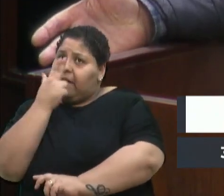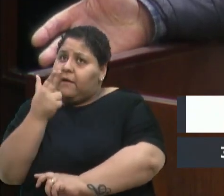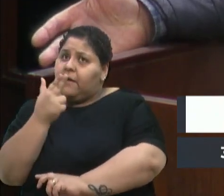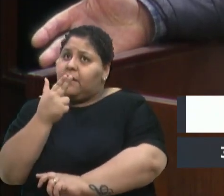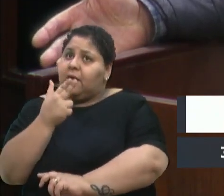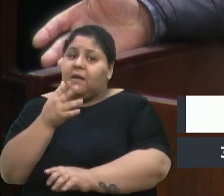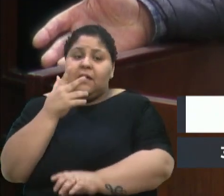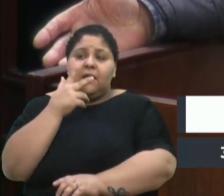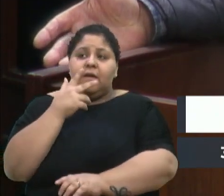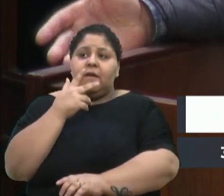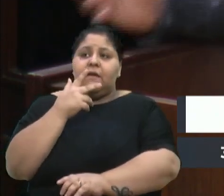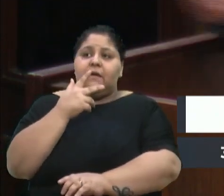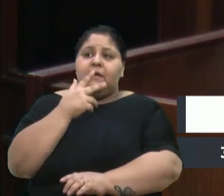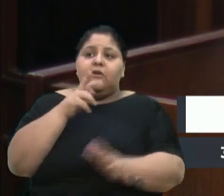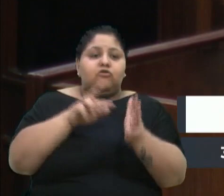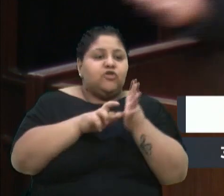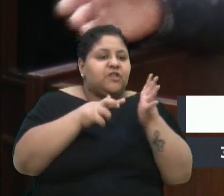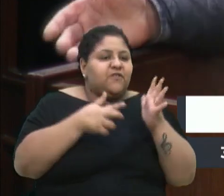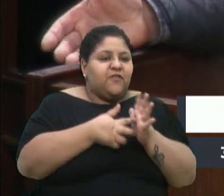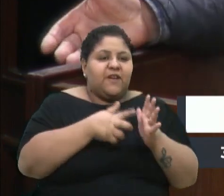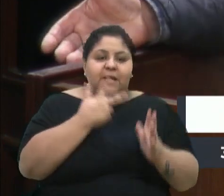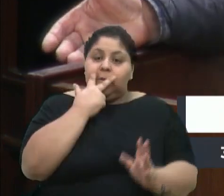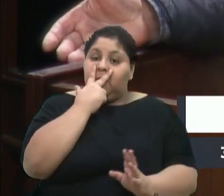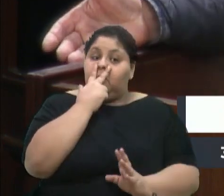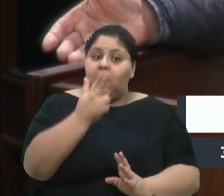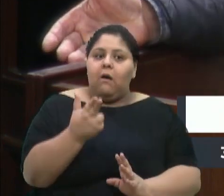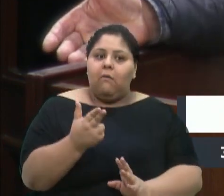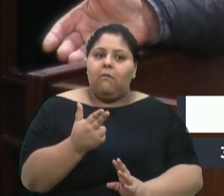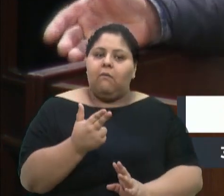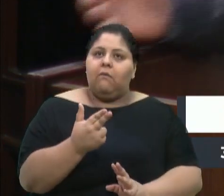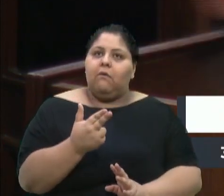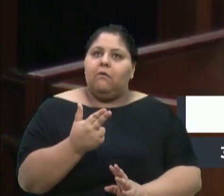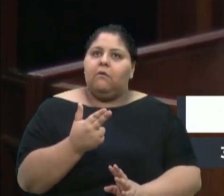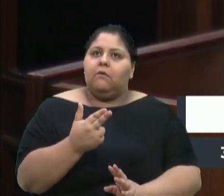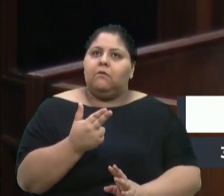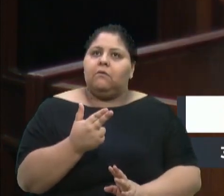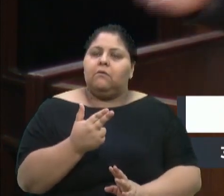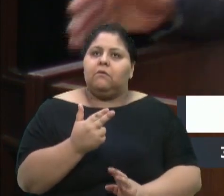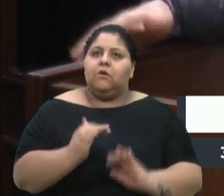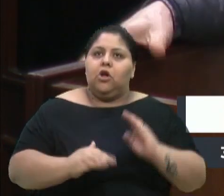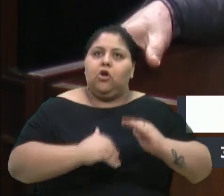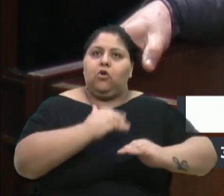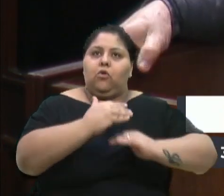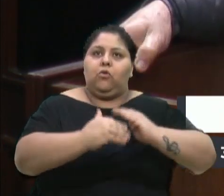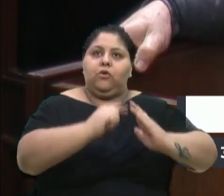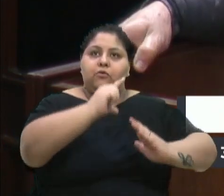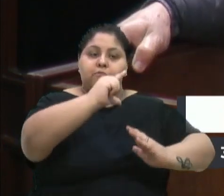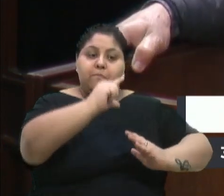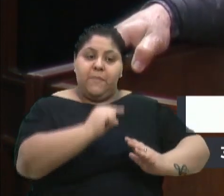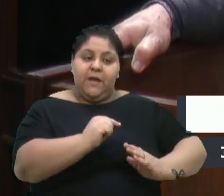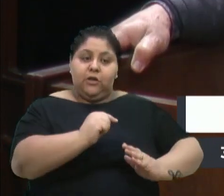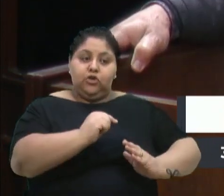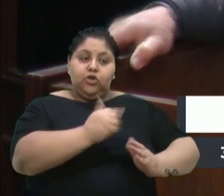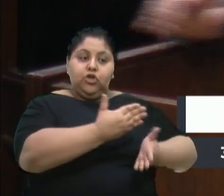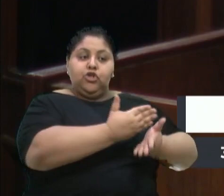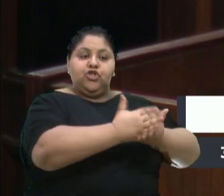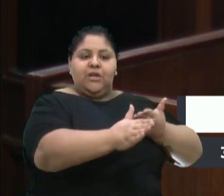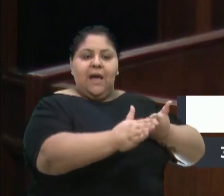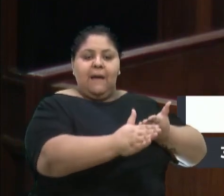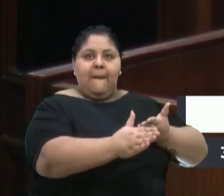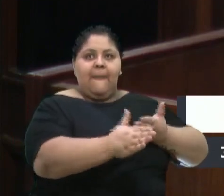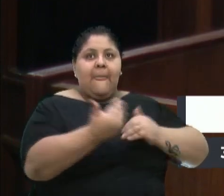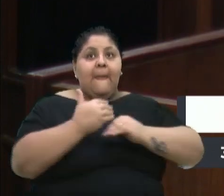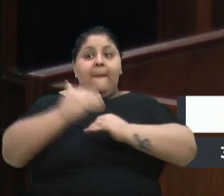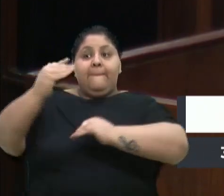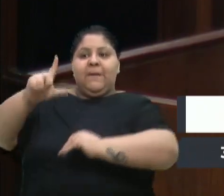justo. Tu abre um leque, quanto menos nota tirar, mais tem